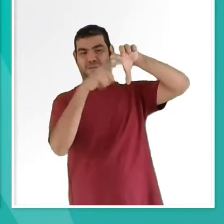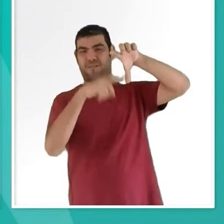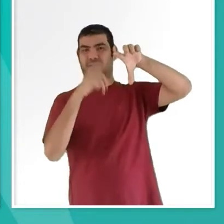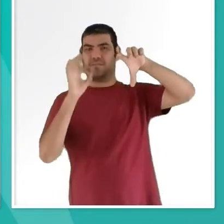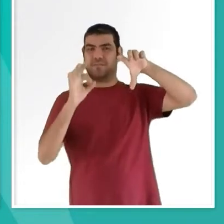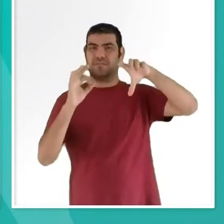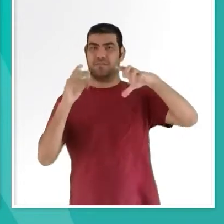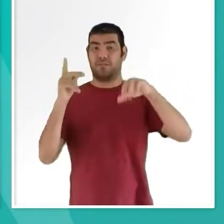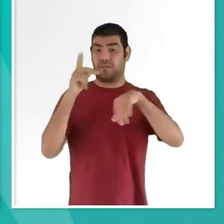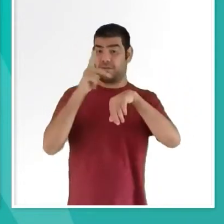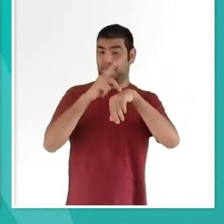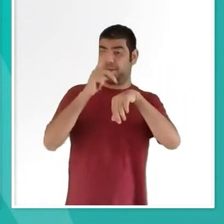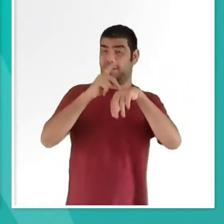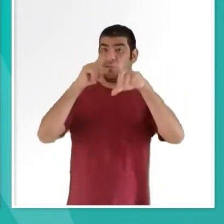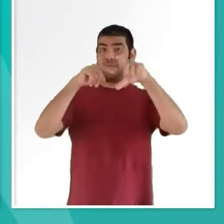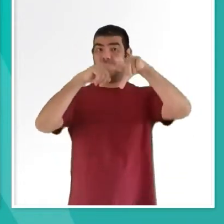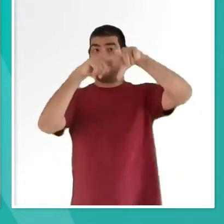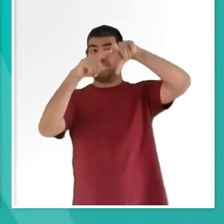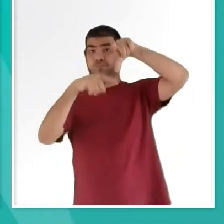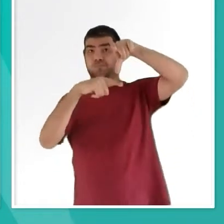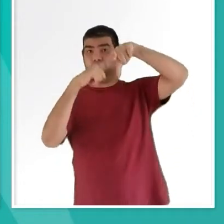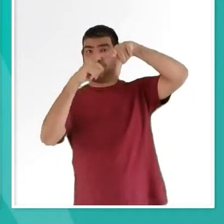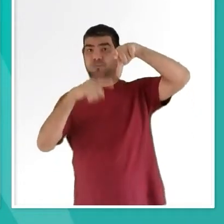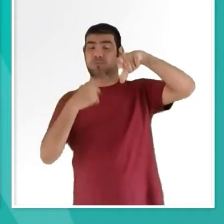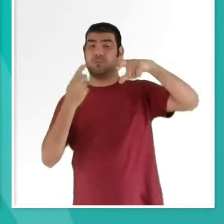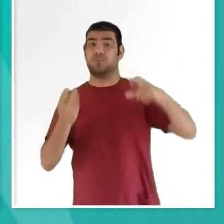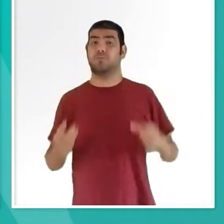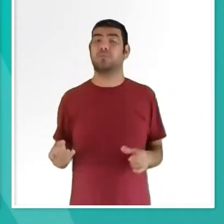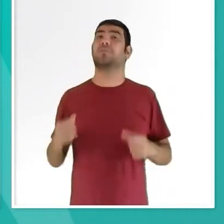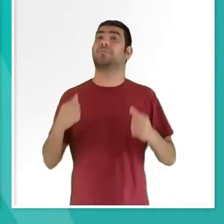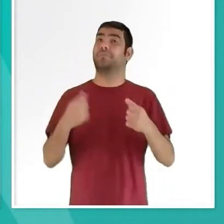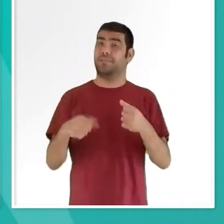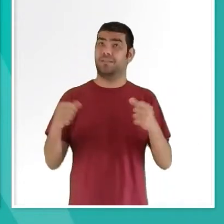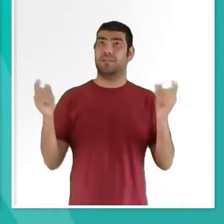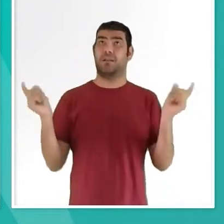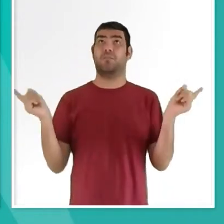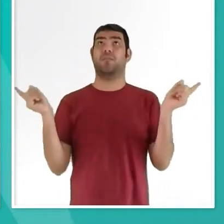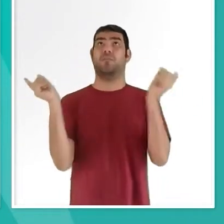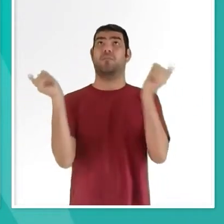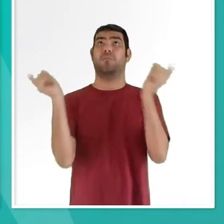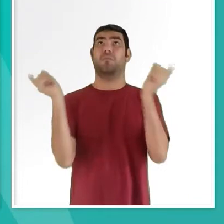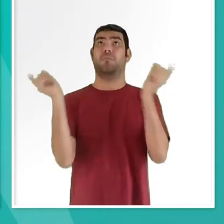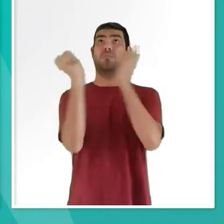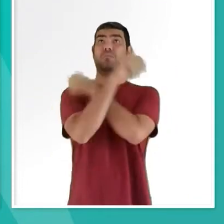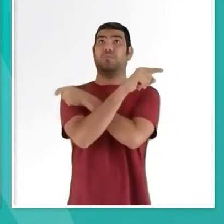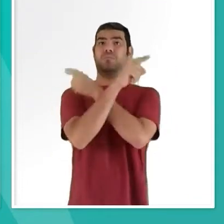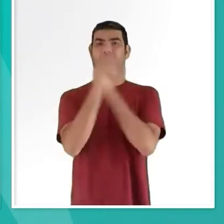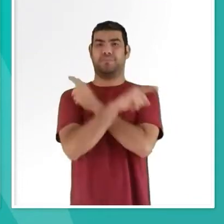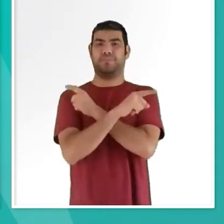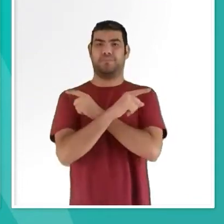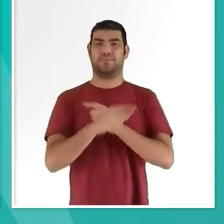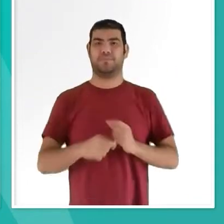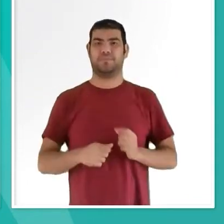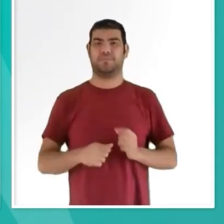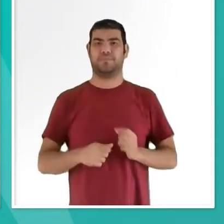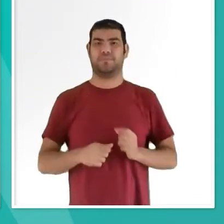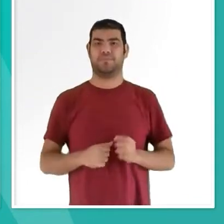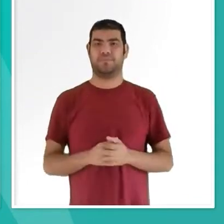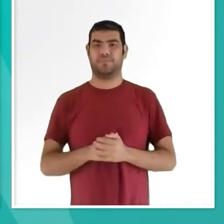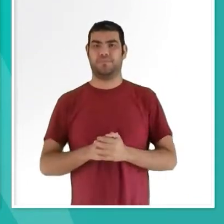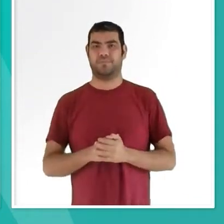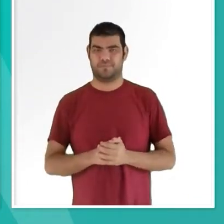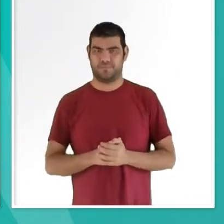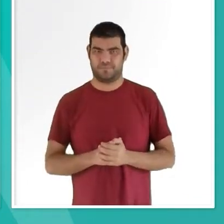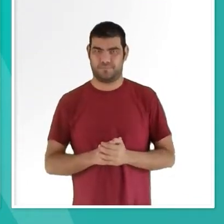no meio. E aí então tinha que passar a bola por dentro dessa argola de pedra.